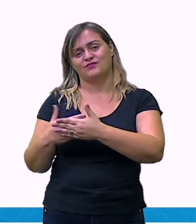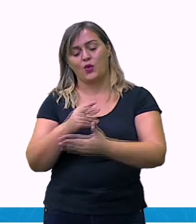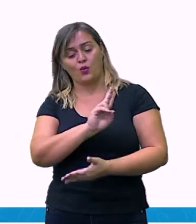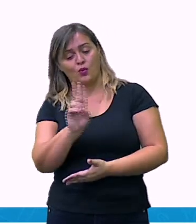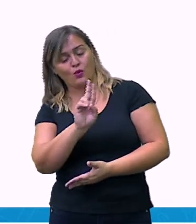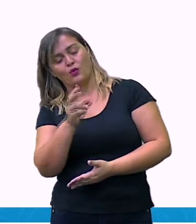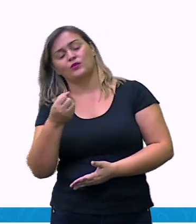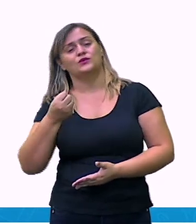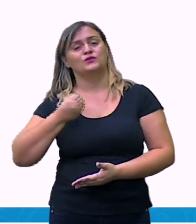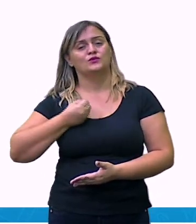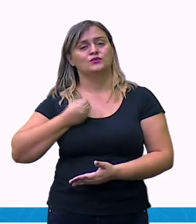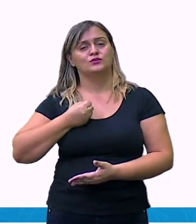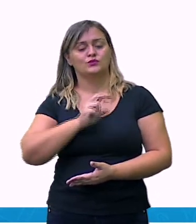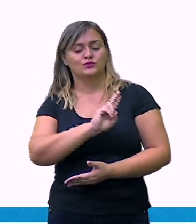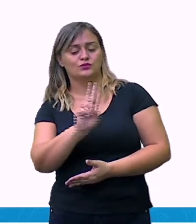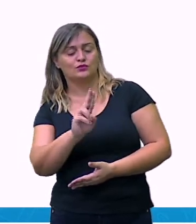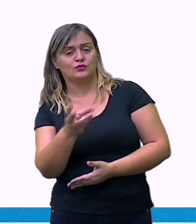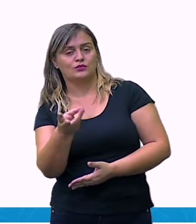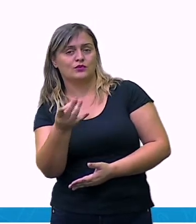Então,